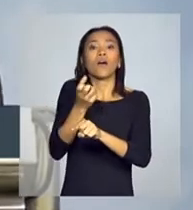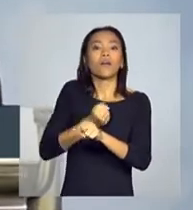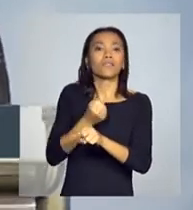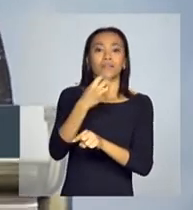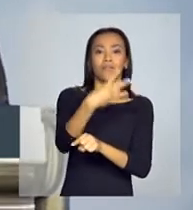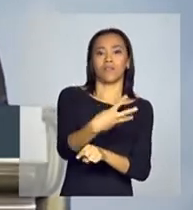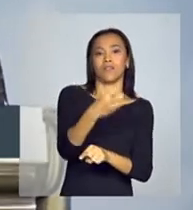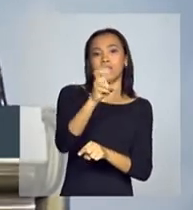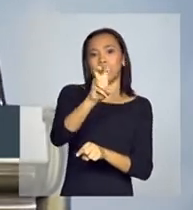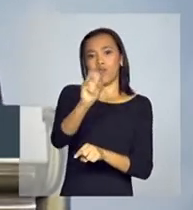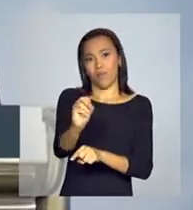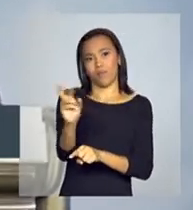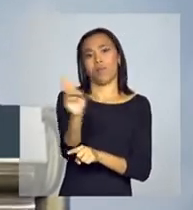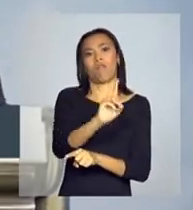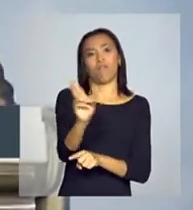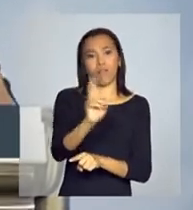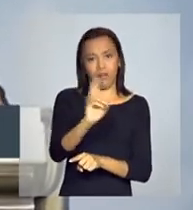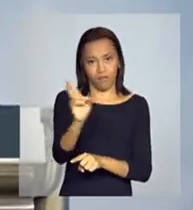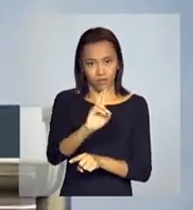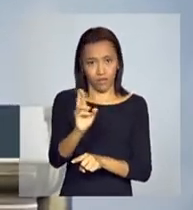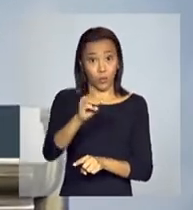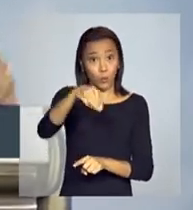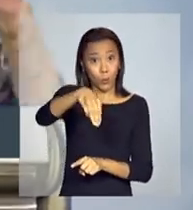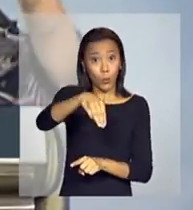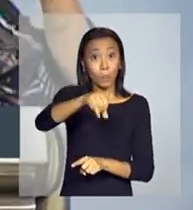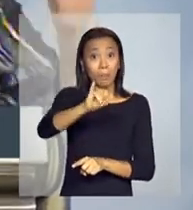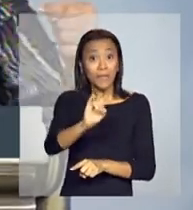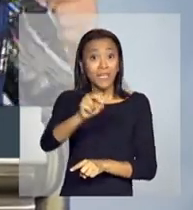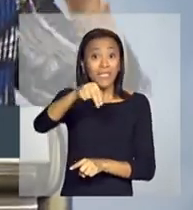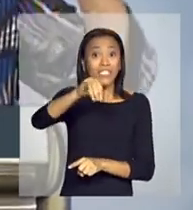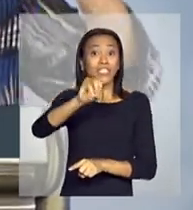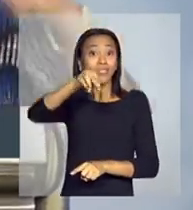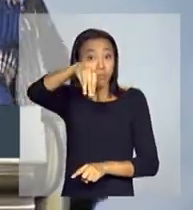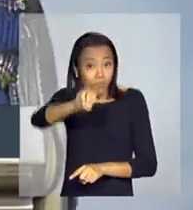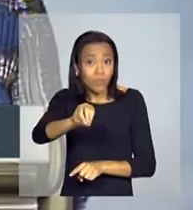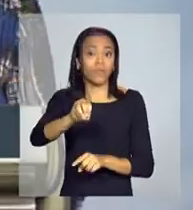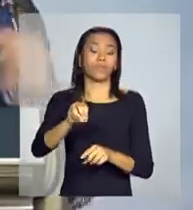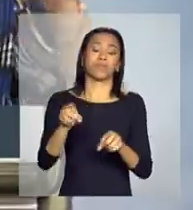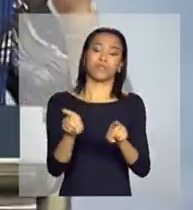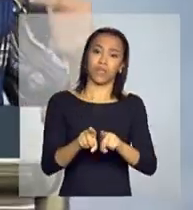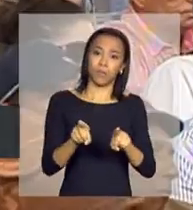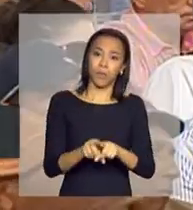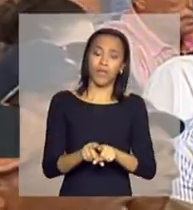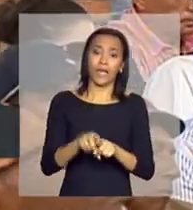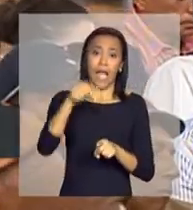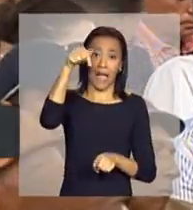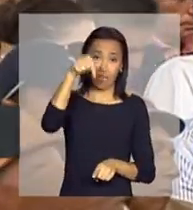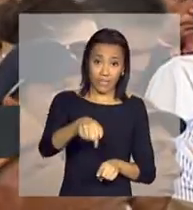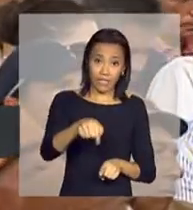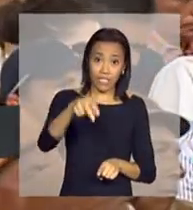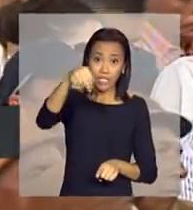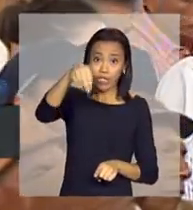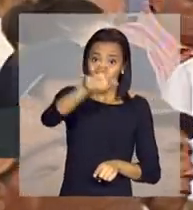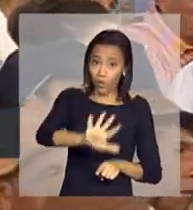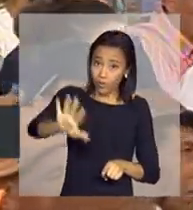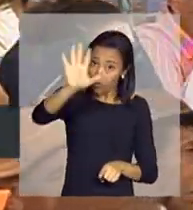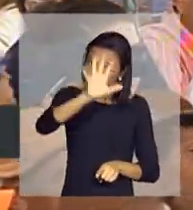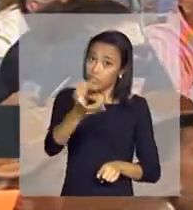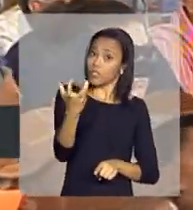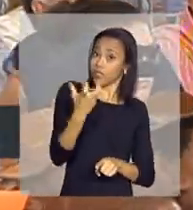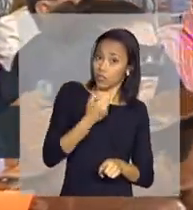R$ 350,00 mínimos. Além disso, ganha aqui no Nordeste o Bolsa